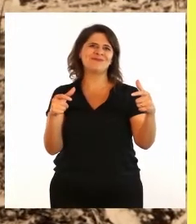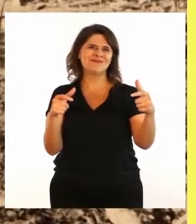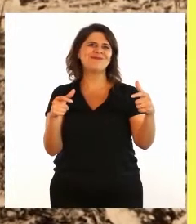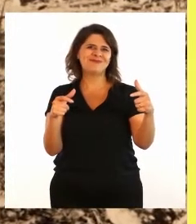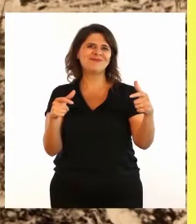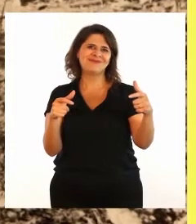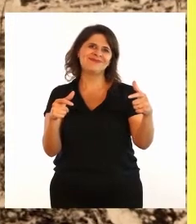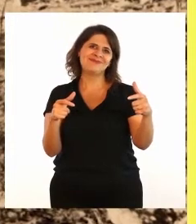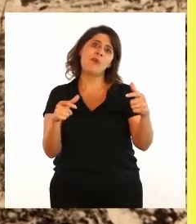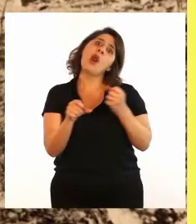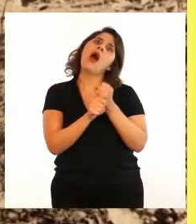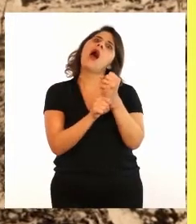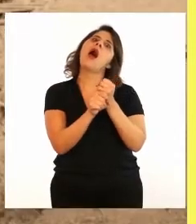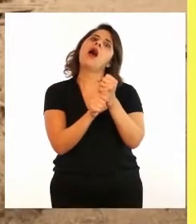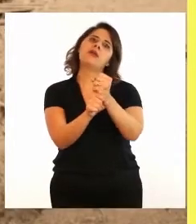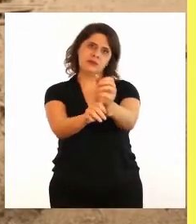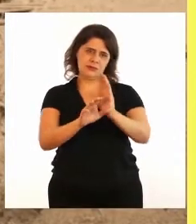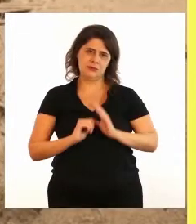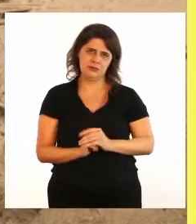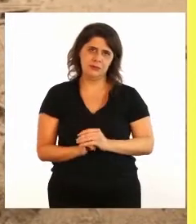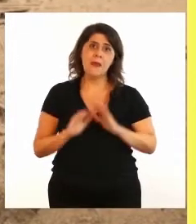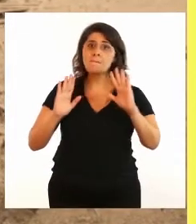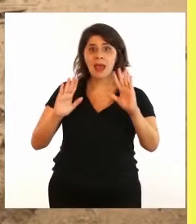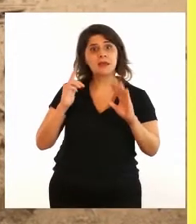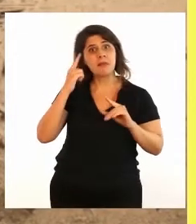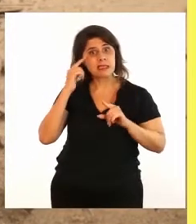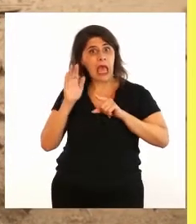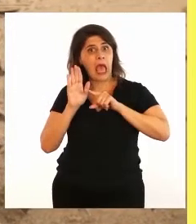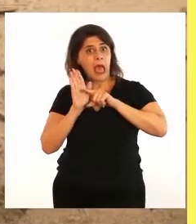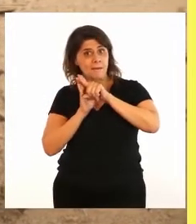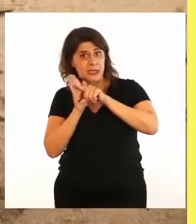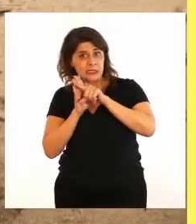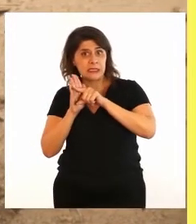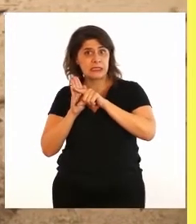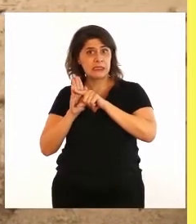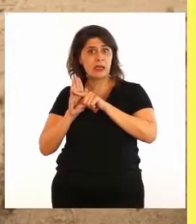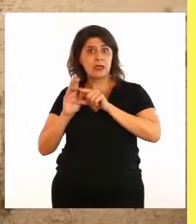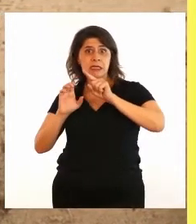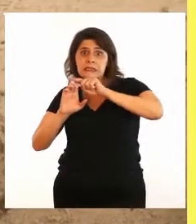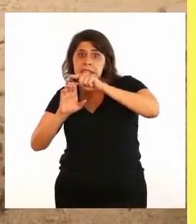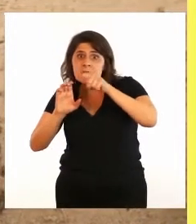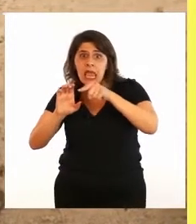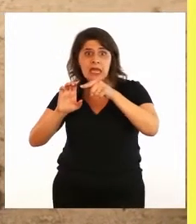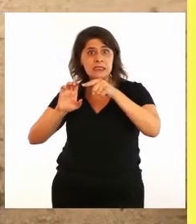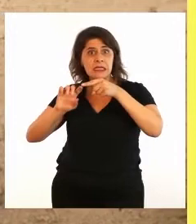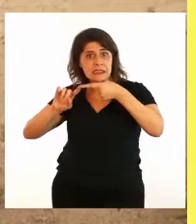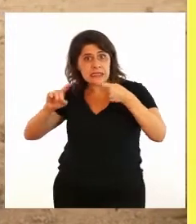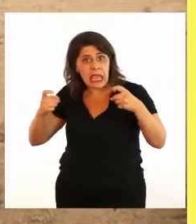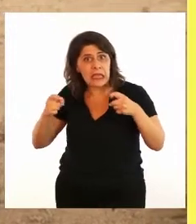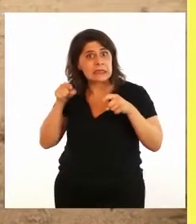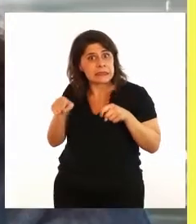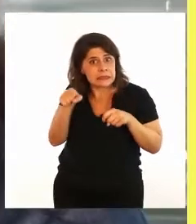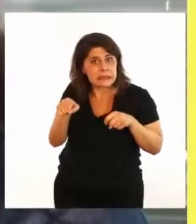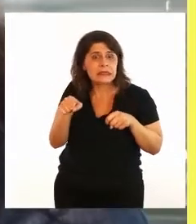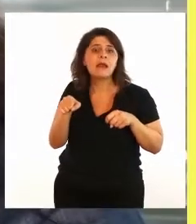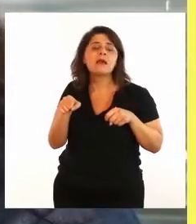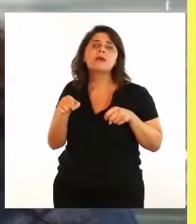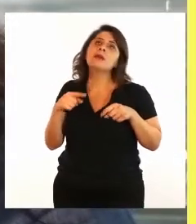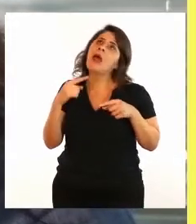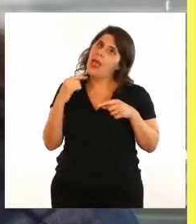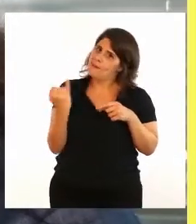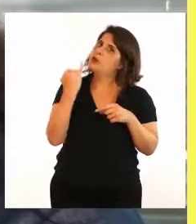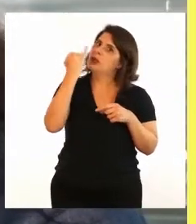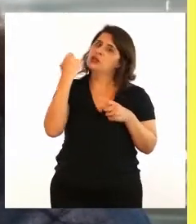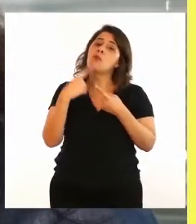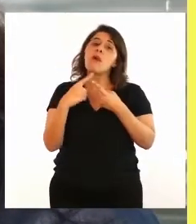E agora, cientificamente, ele ainda é muito importante, porque do tipo, exatamente do tipo, da